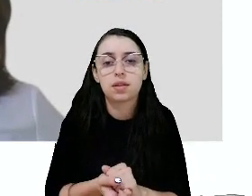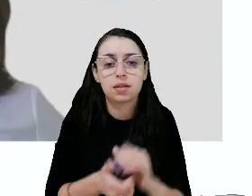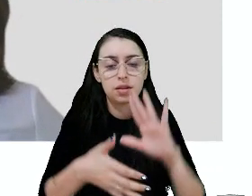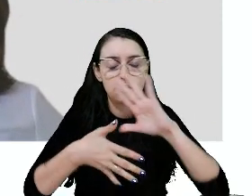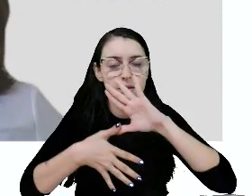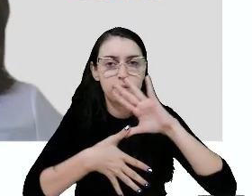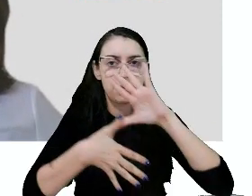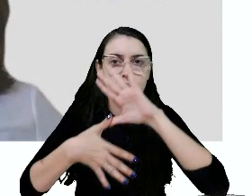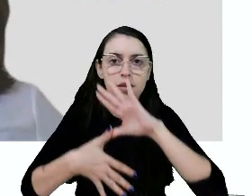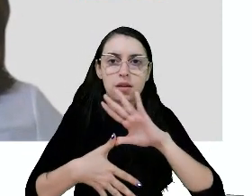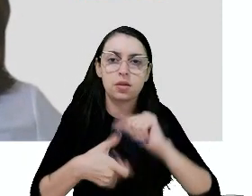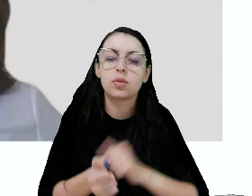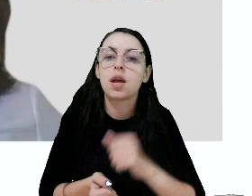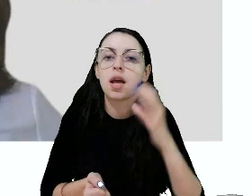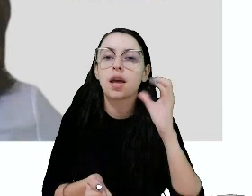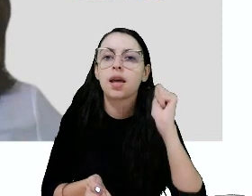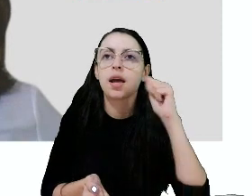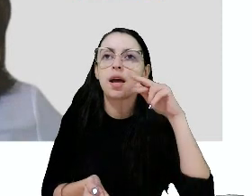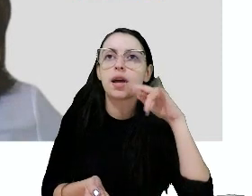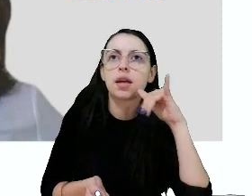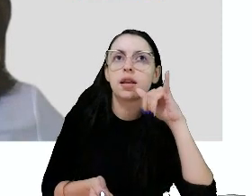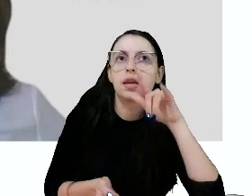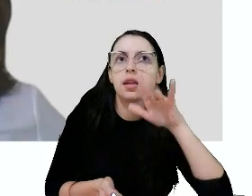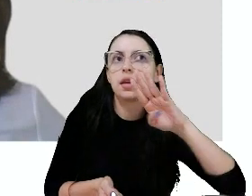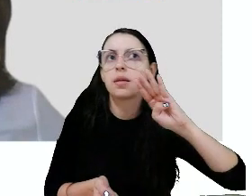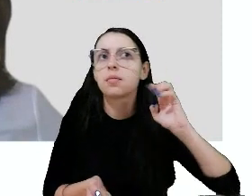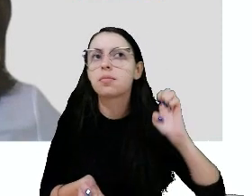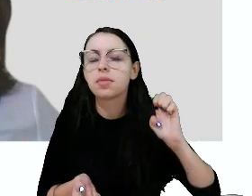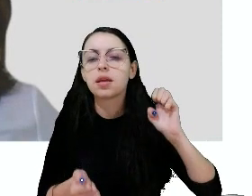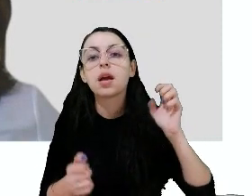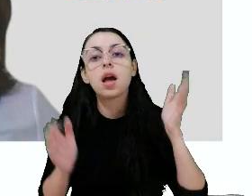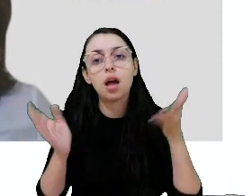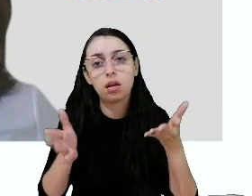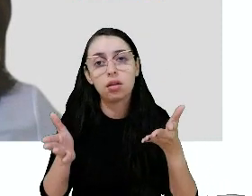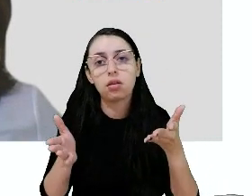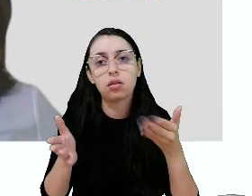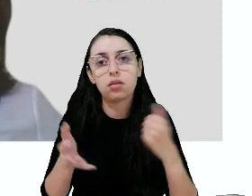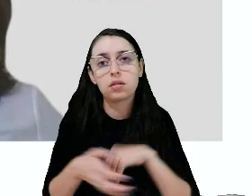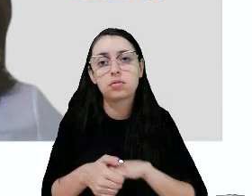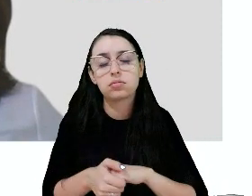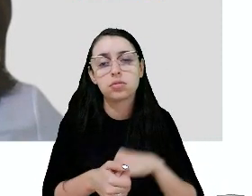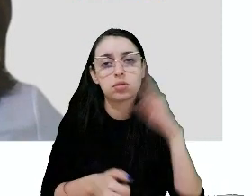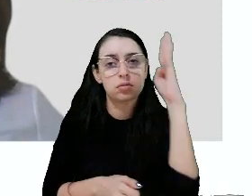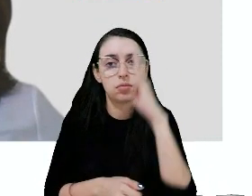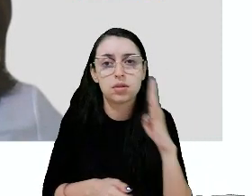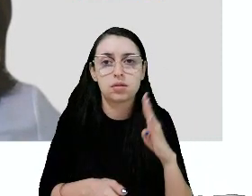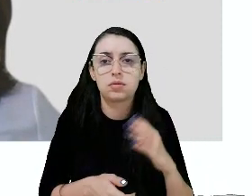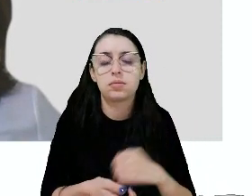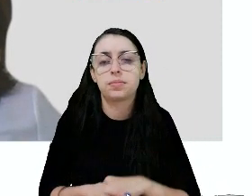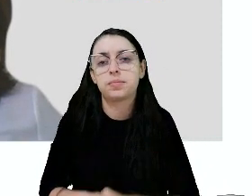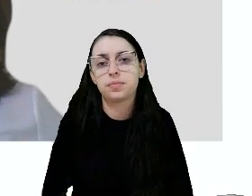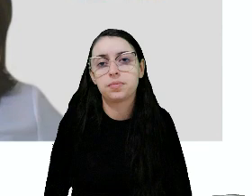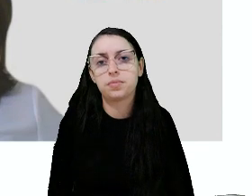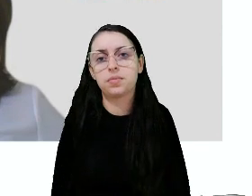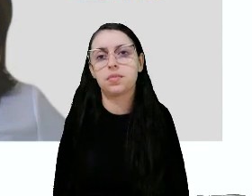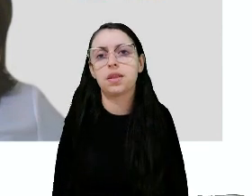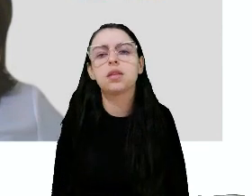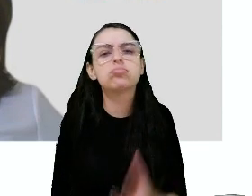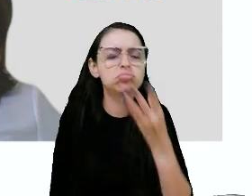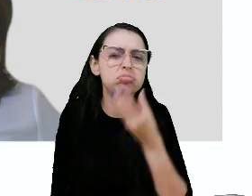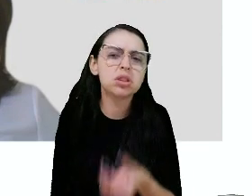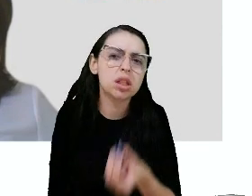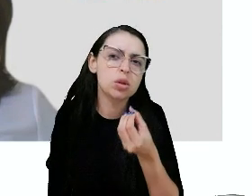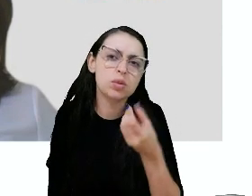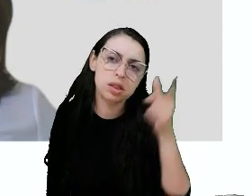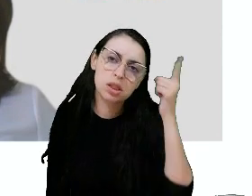na América Latina e no Caribe. Portanto, aqui nesse nosso Brasilzão. Então, só